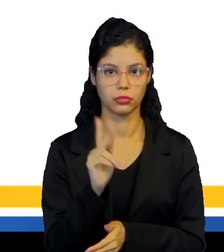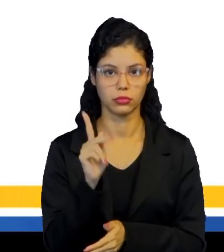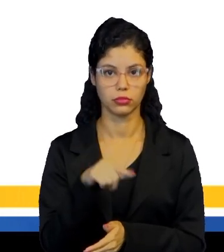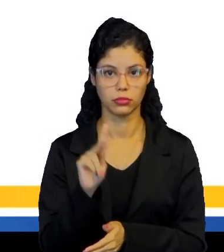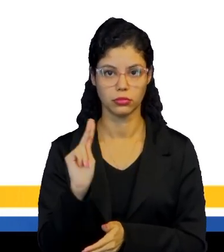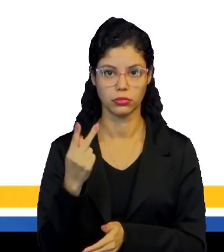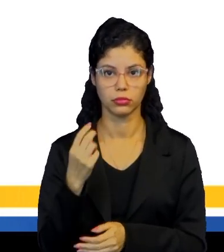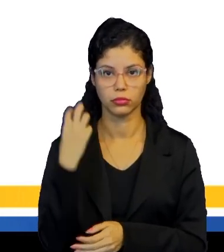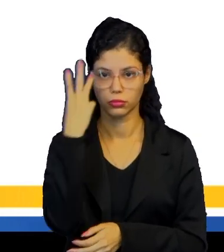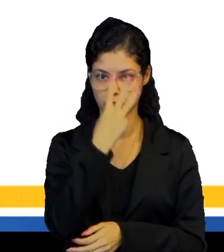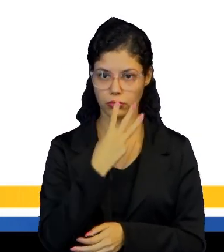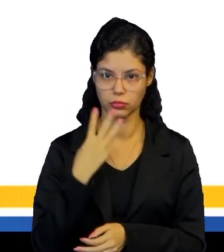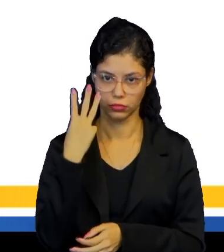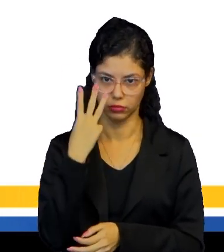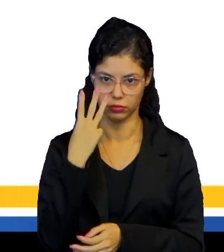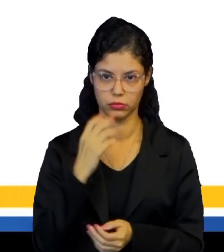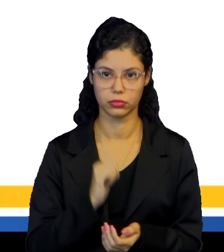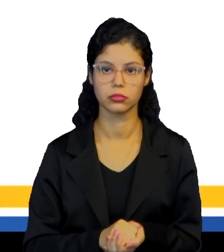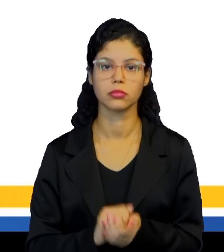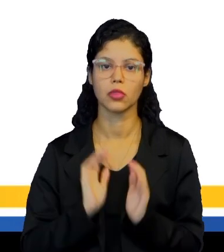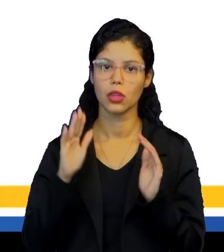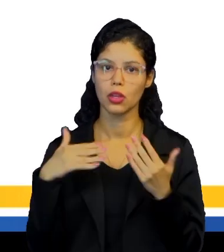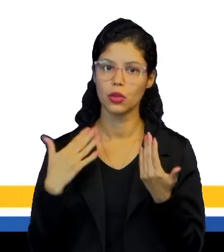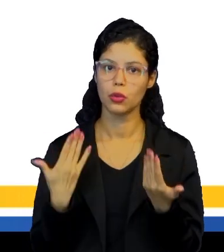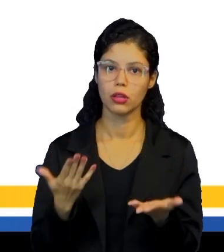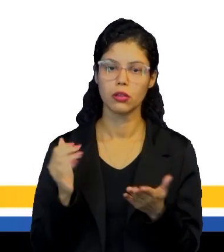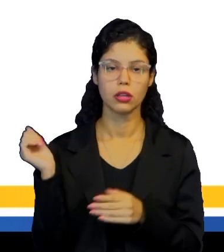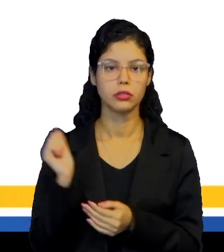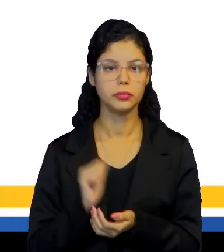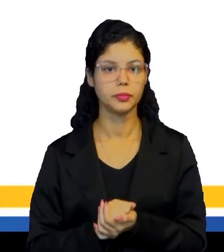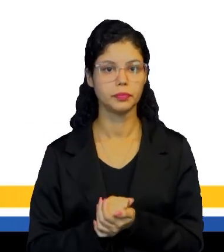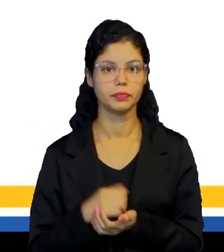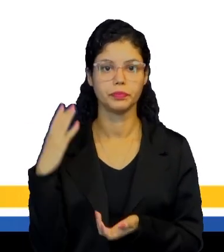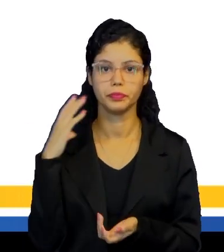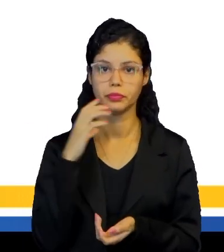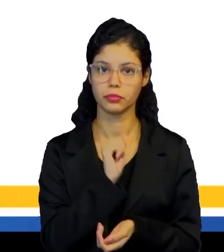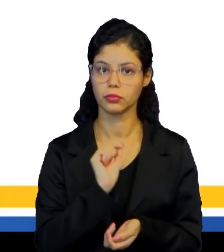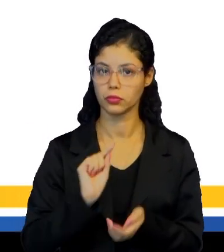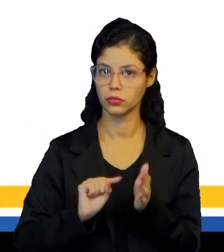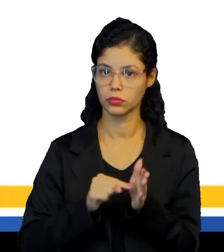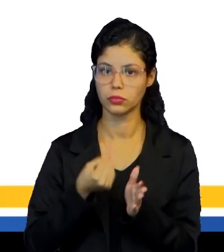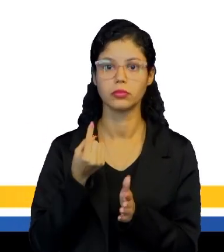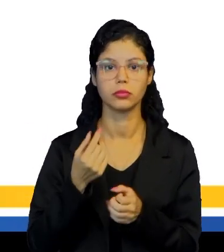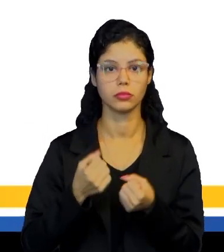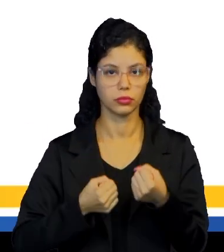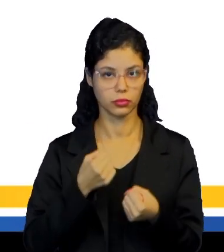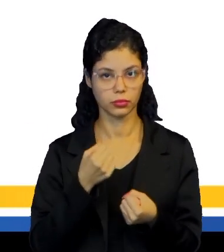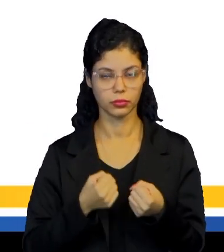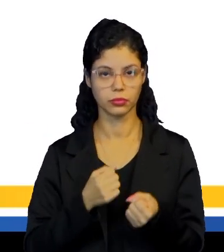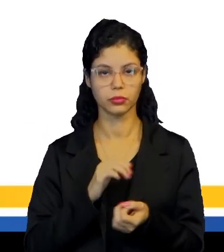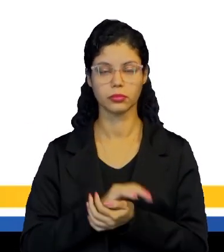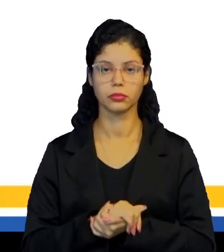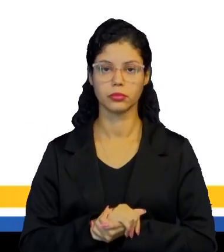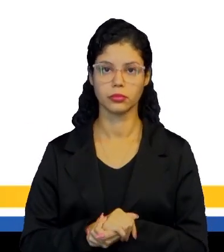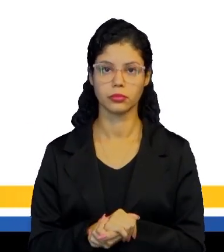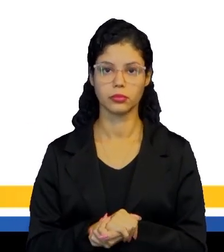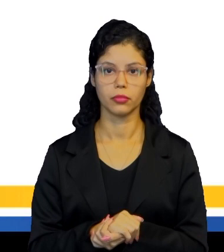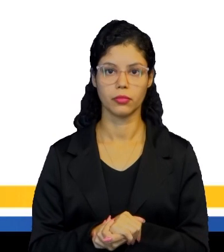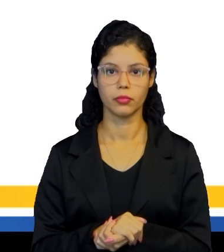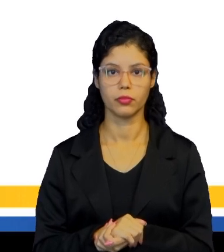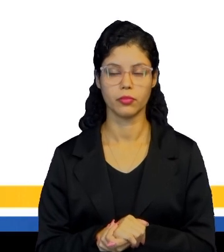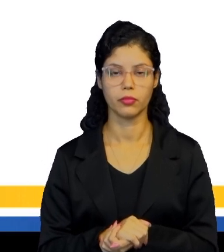levou 3 horas Qual foi a velocidade do primeiro automóvel bom